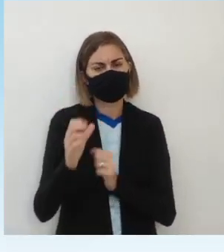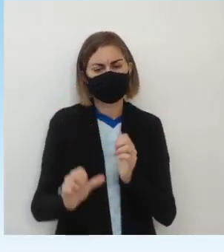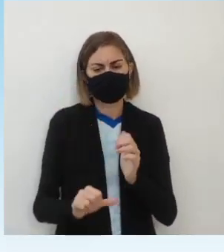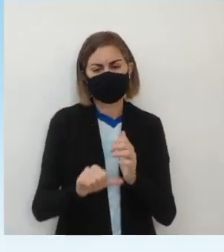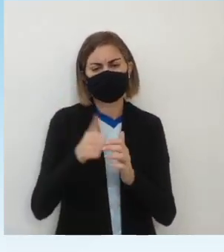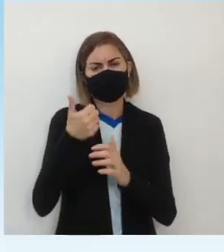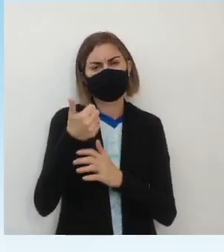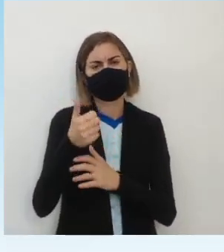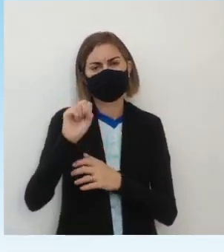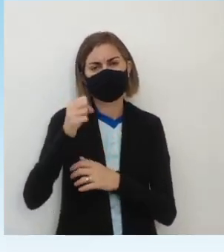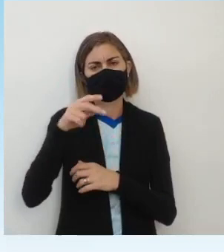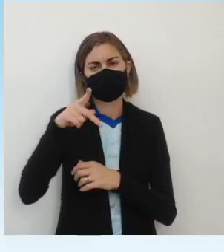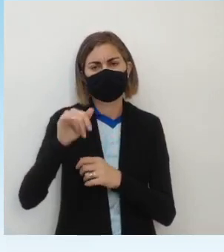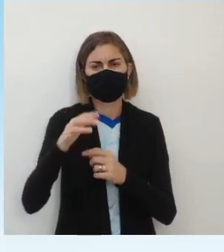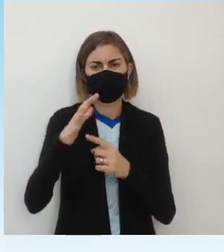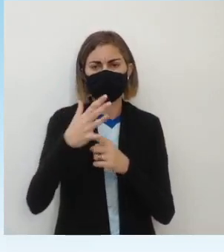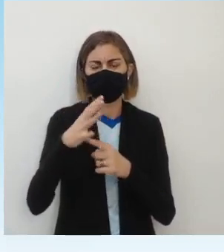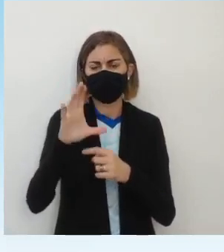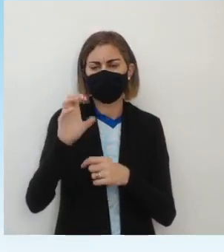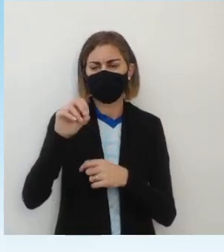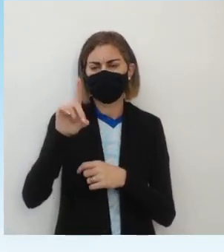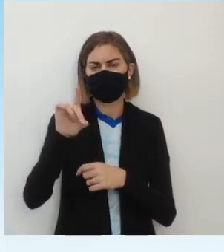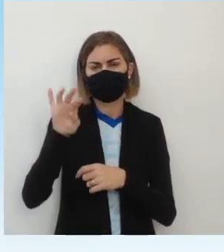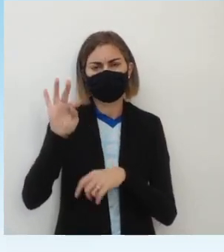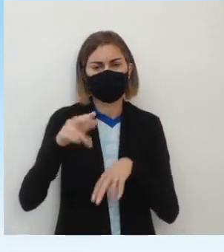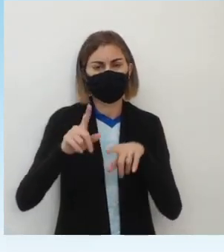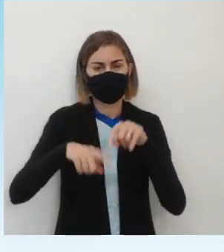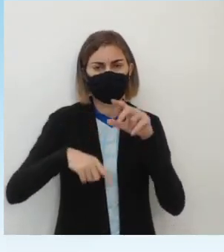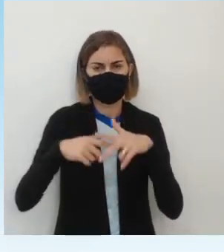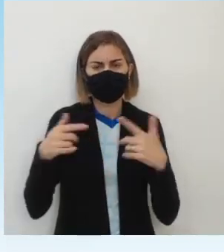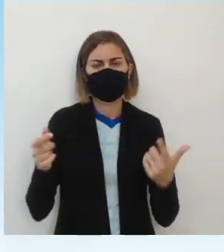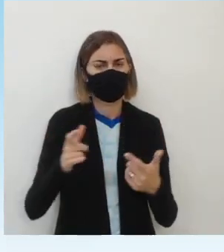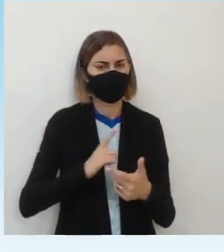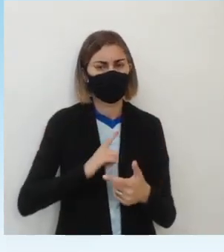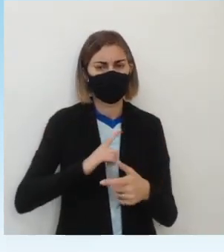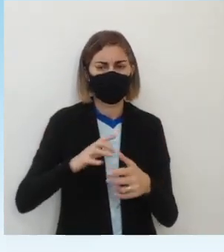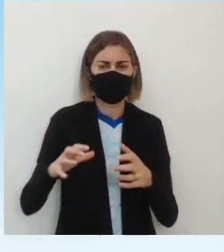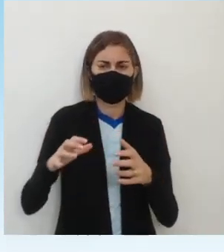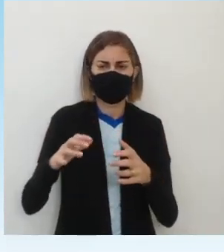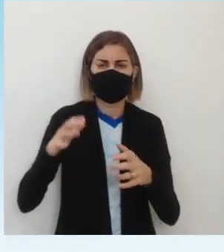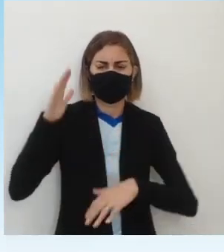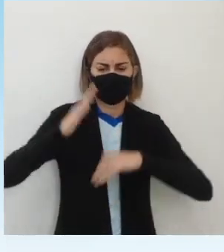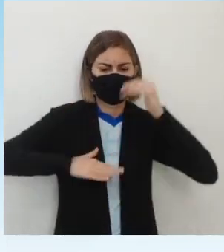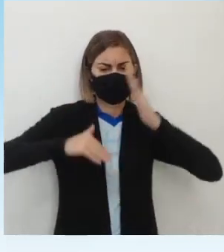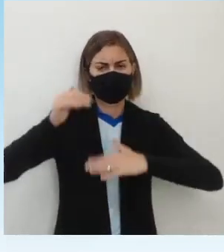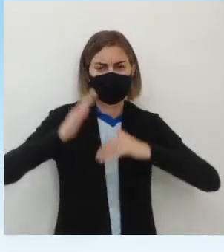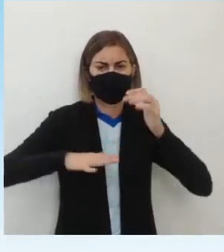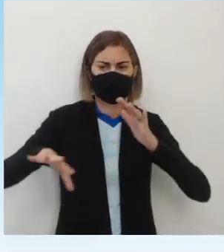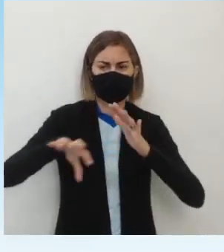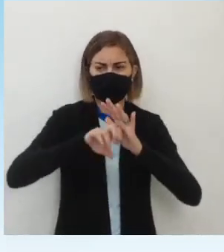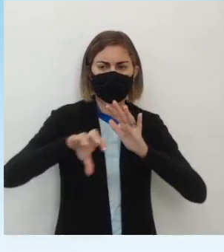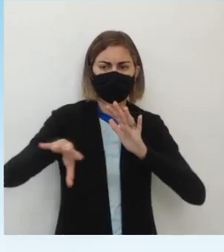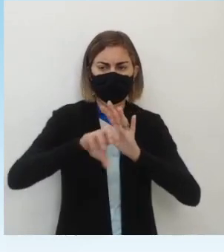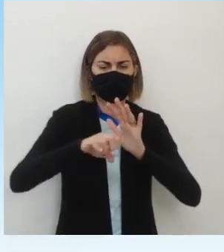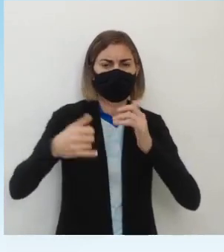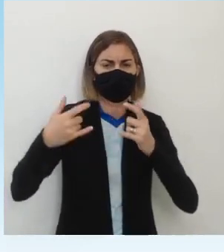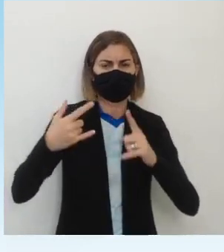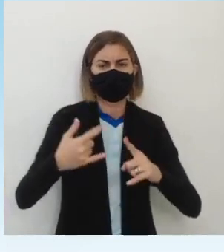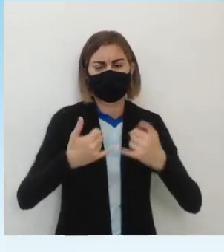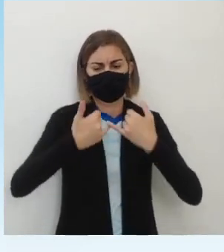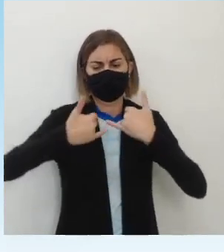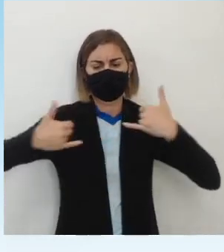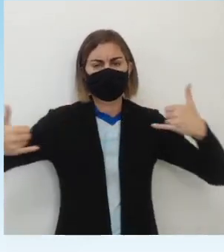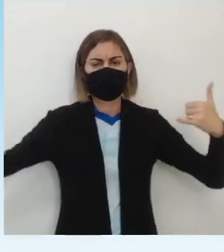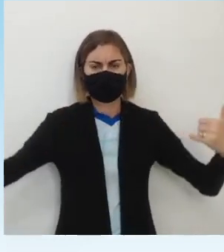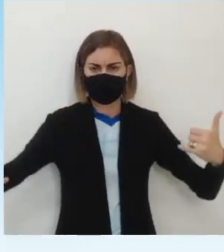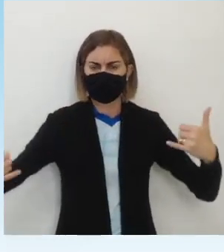primeiro supercondutor, o primeiro material que tinha uma absurda capacidade de conduzir eletricidade